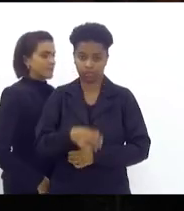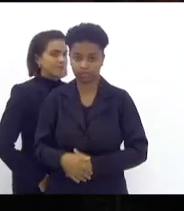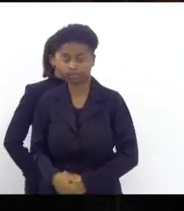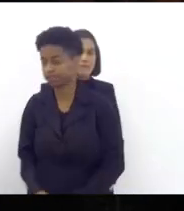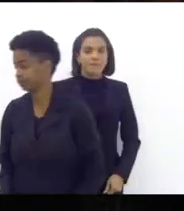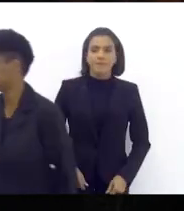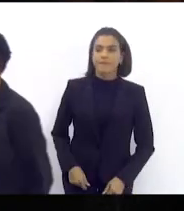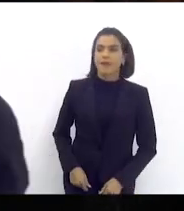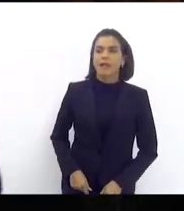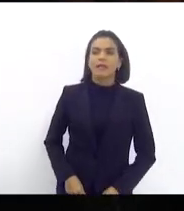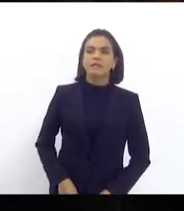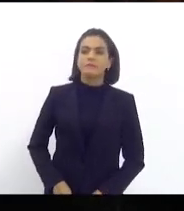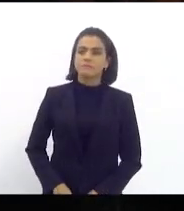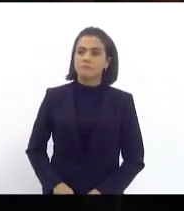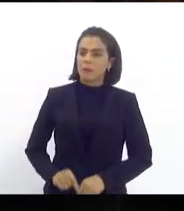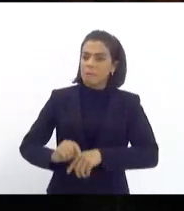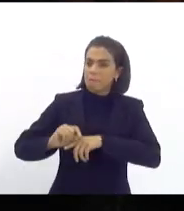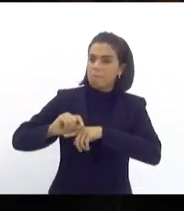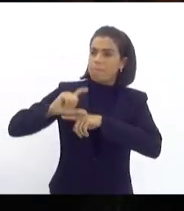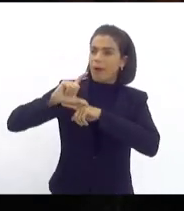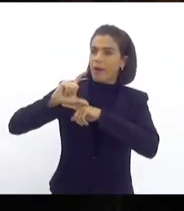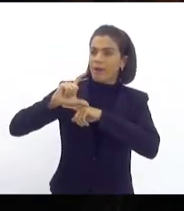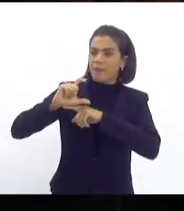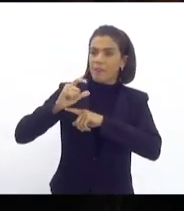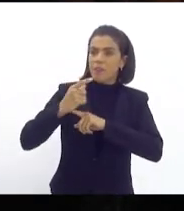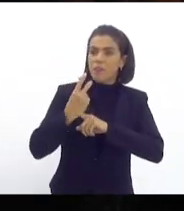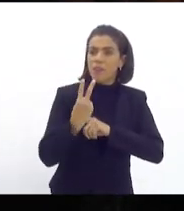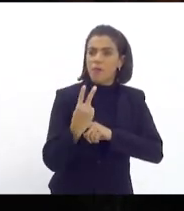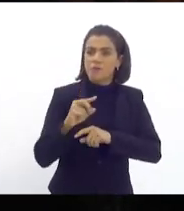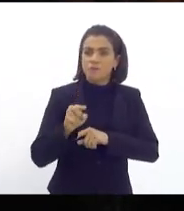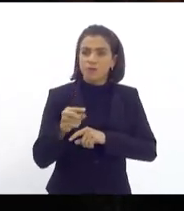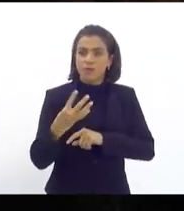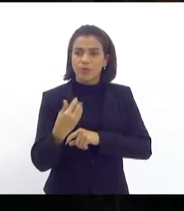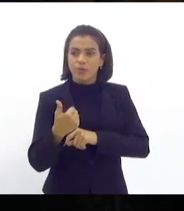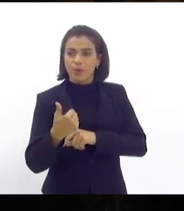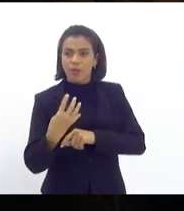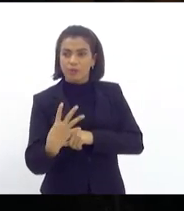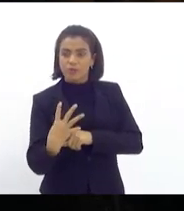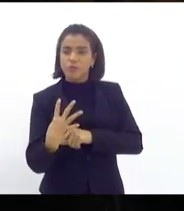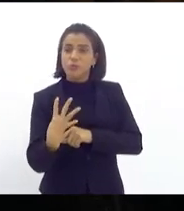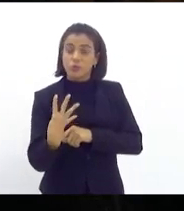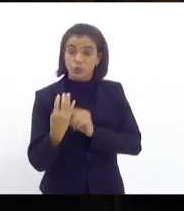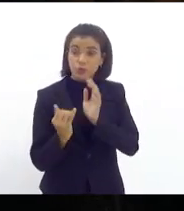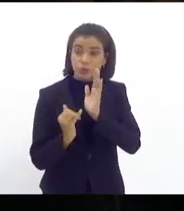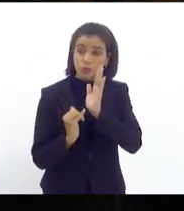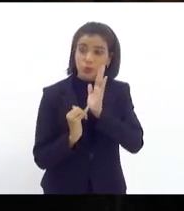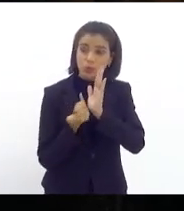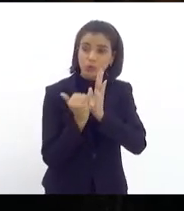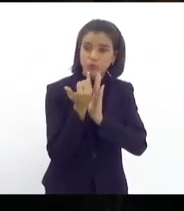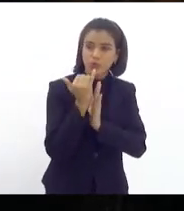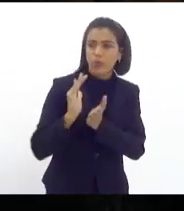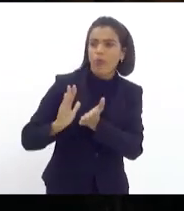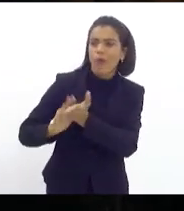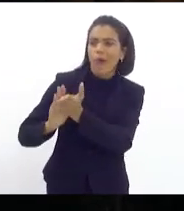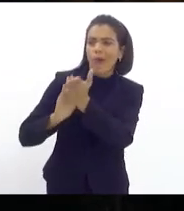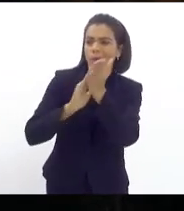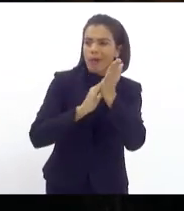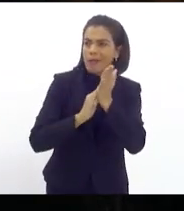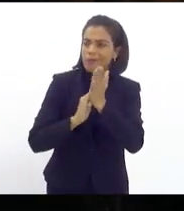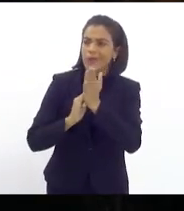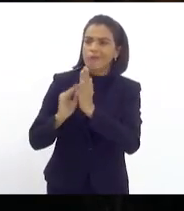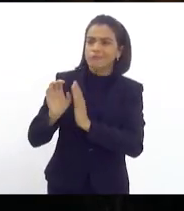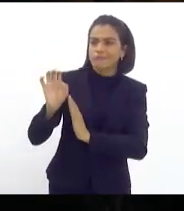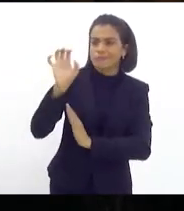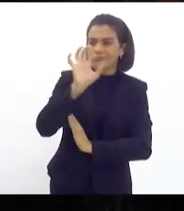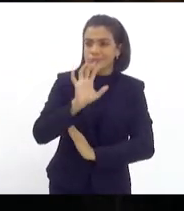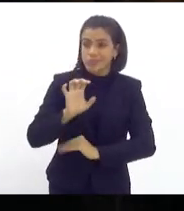PIB cresceu 2.14 em média e o juros cobrados aos Estados foi 5.2